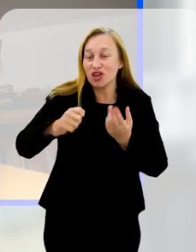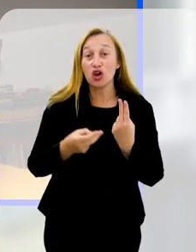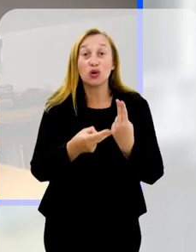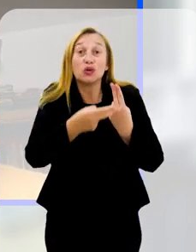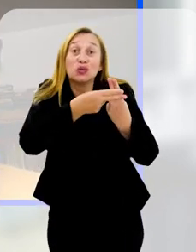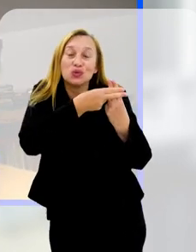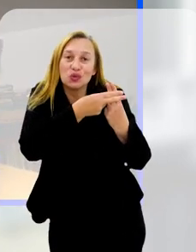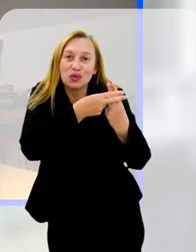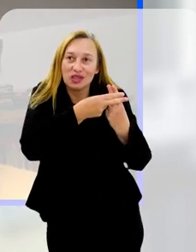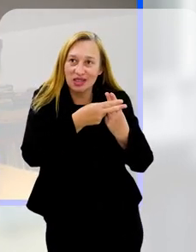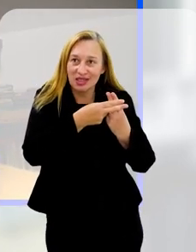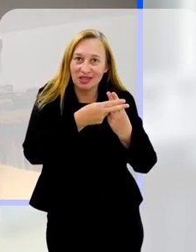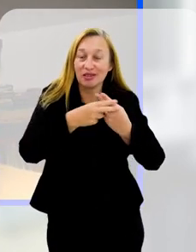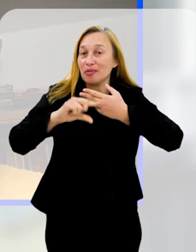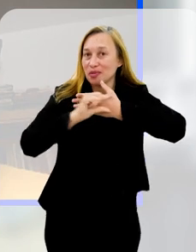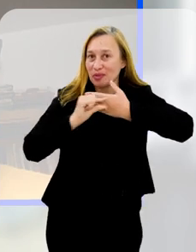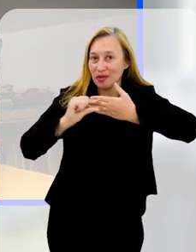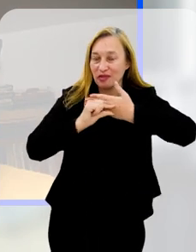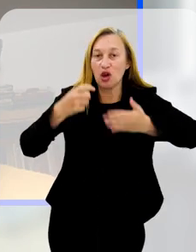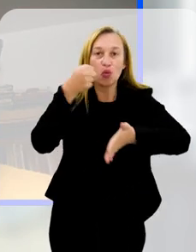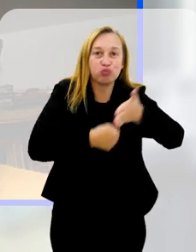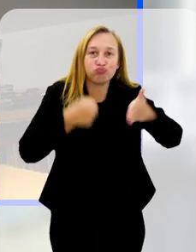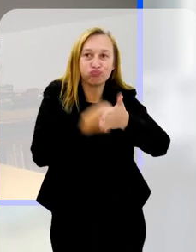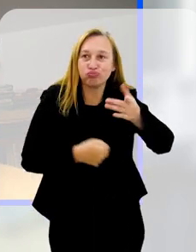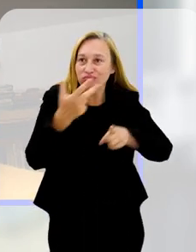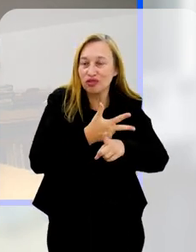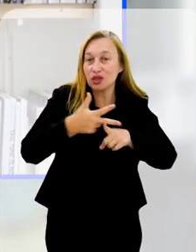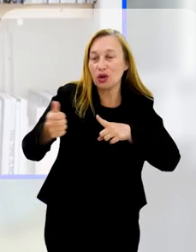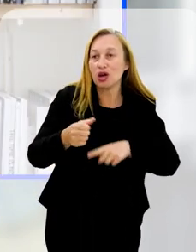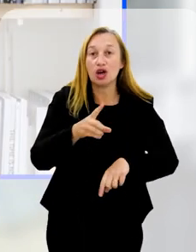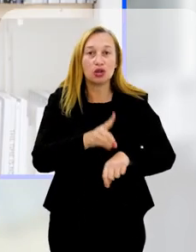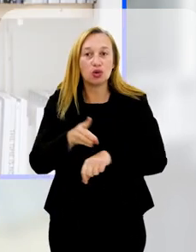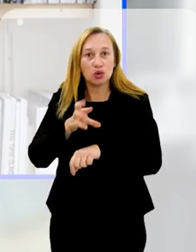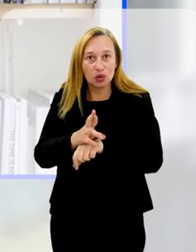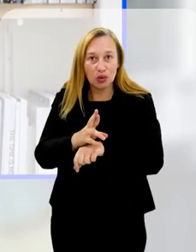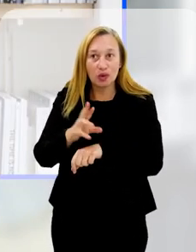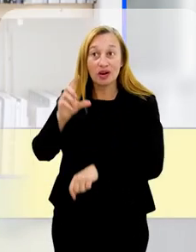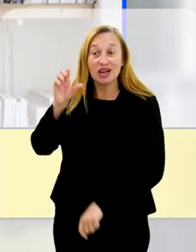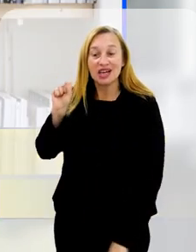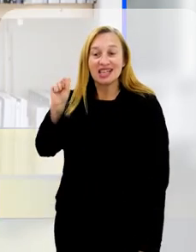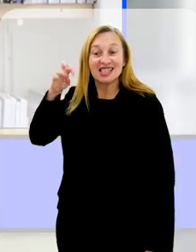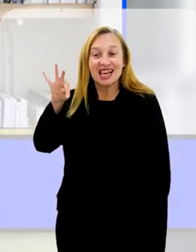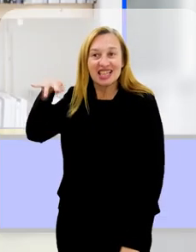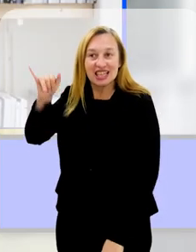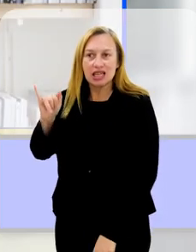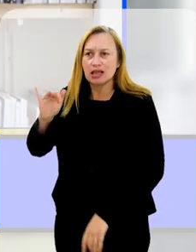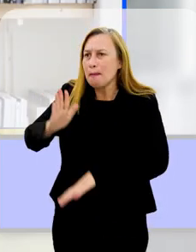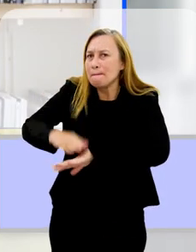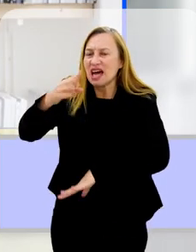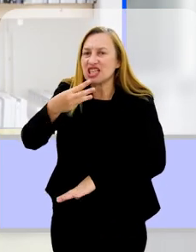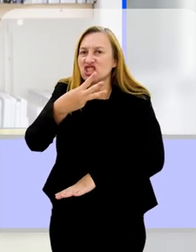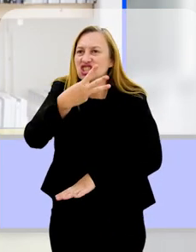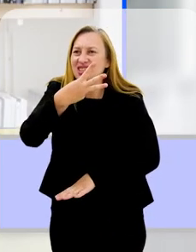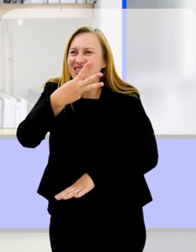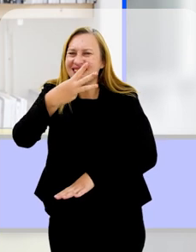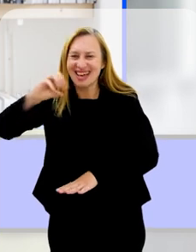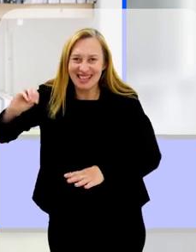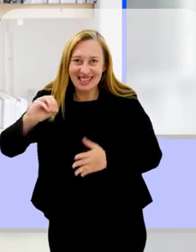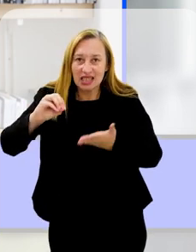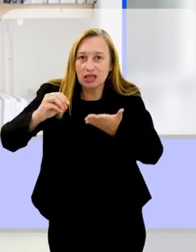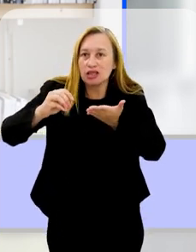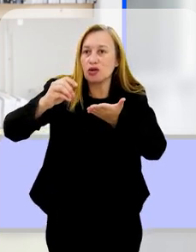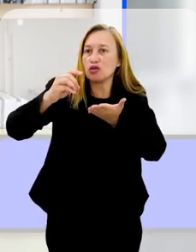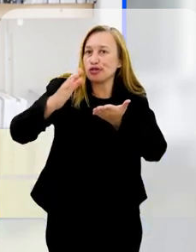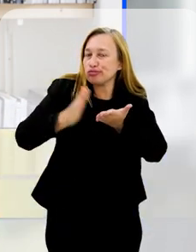biografia, lutas e conquistas da sociedade brasileira. Dr. Santini, o livro tem mais de 300 páginas, né? E para